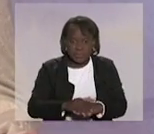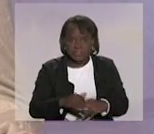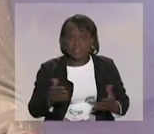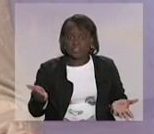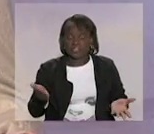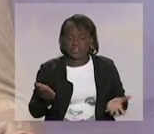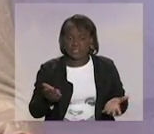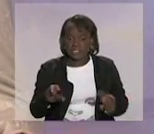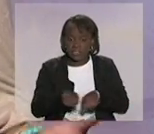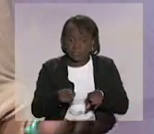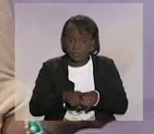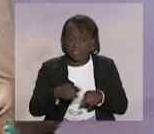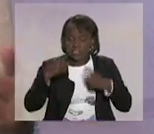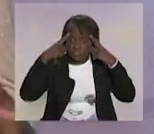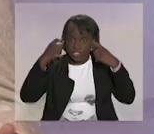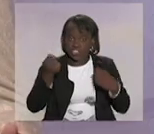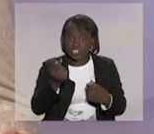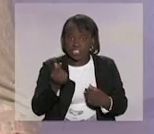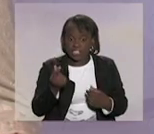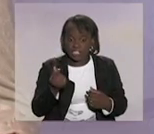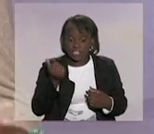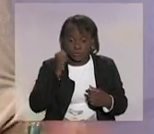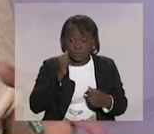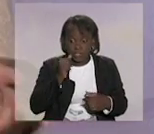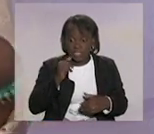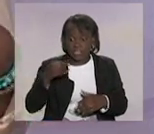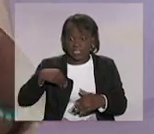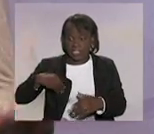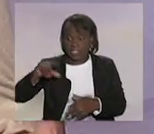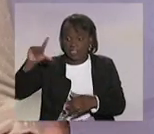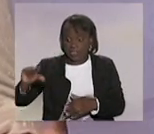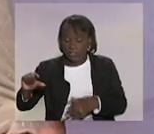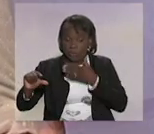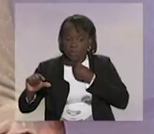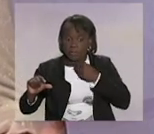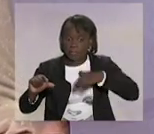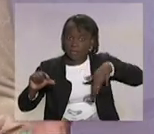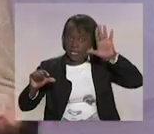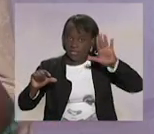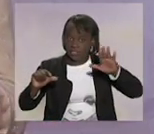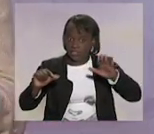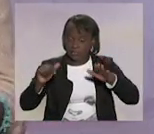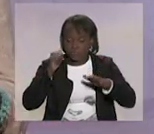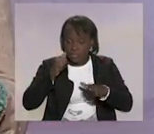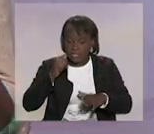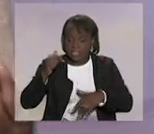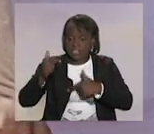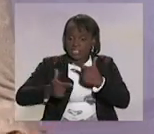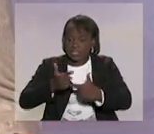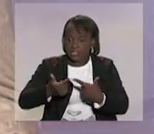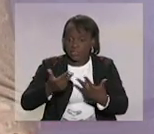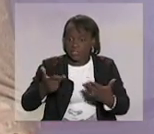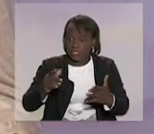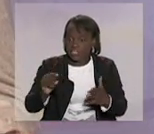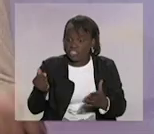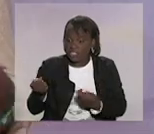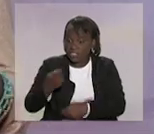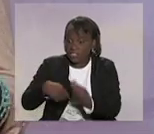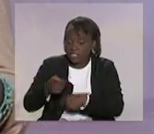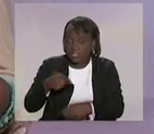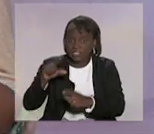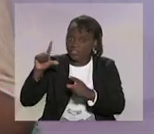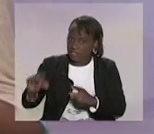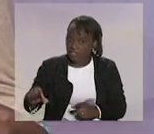ofendida, né? A violência econômica, né? Você restringir a ação da mulher